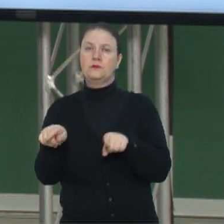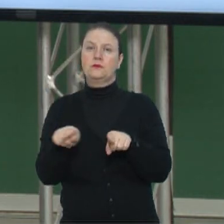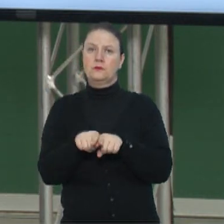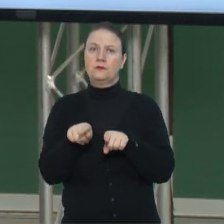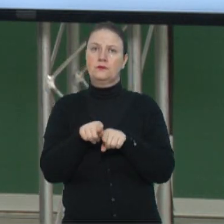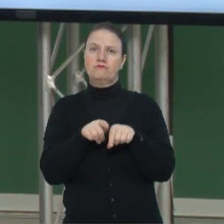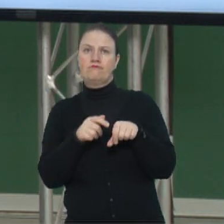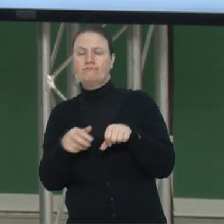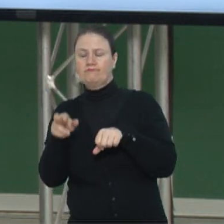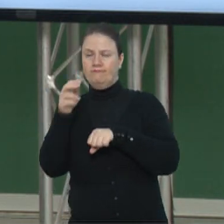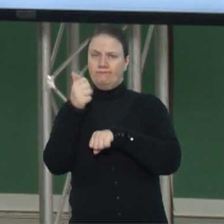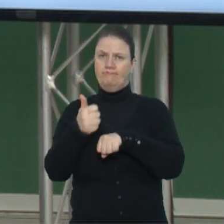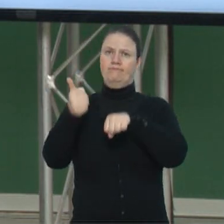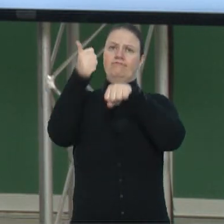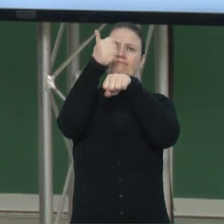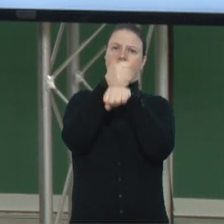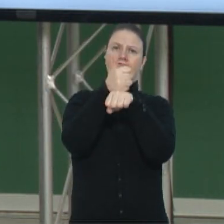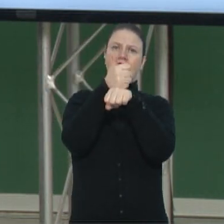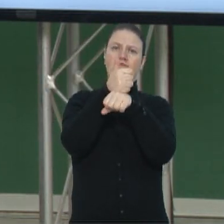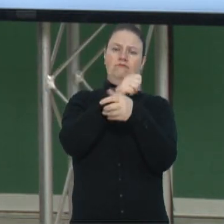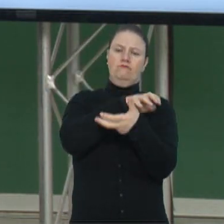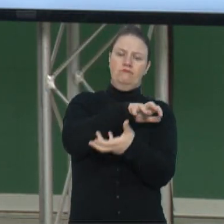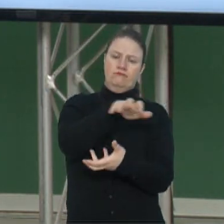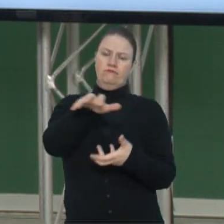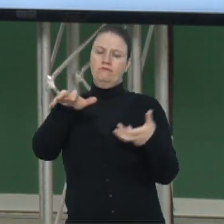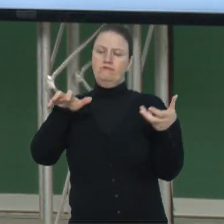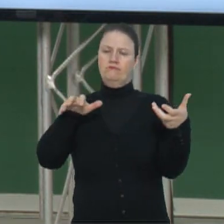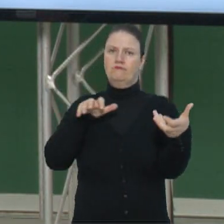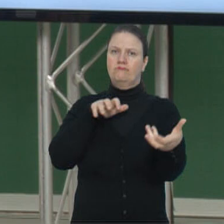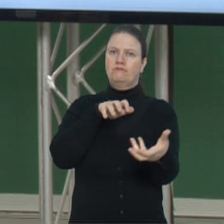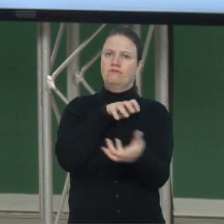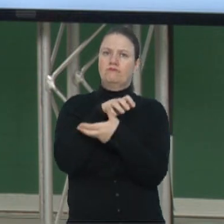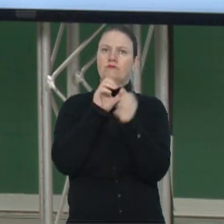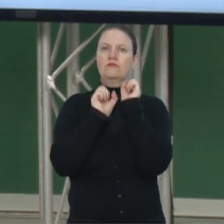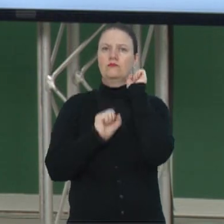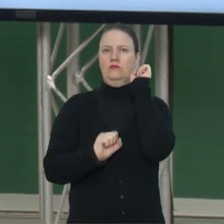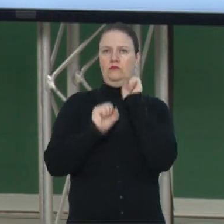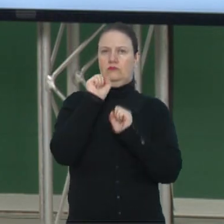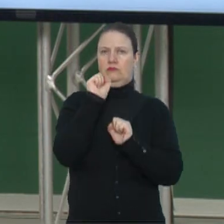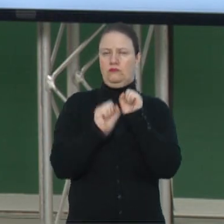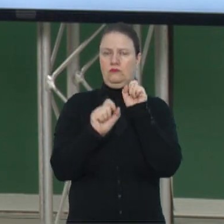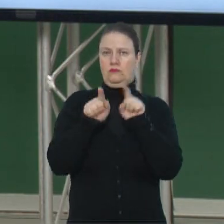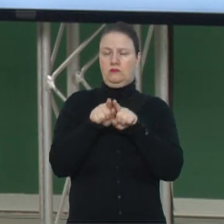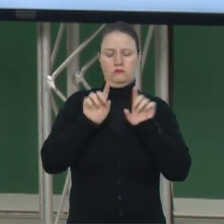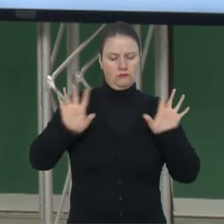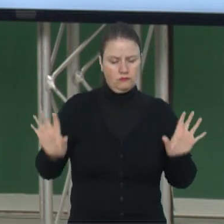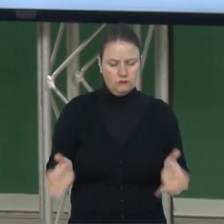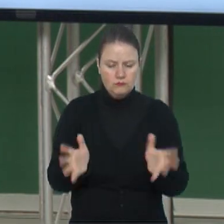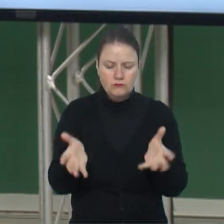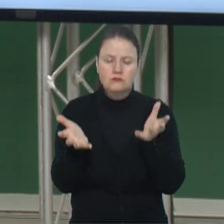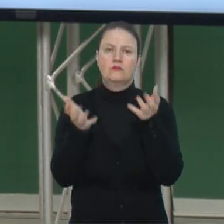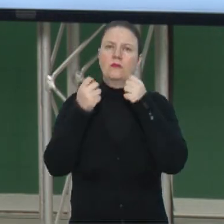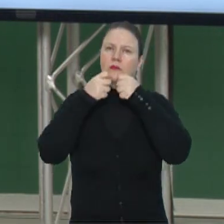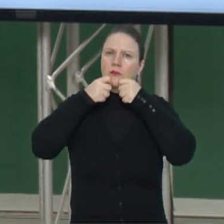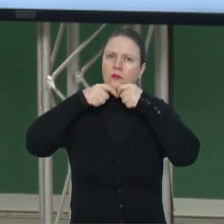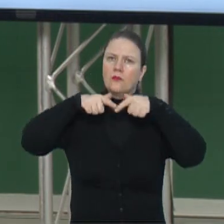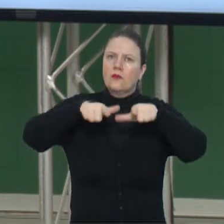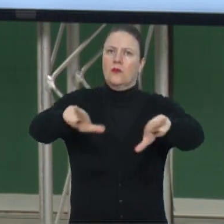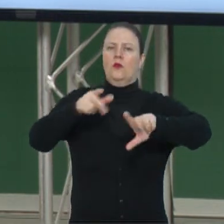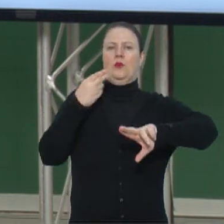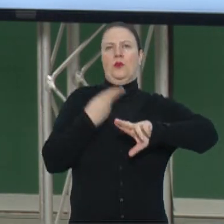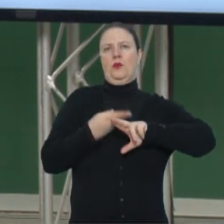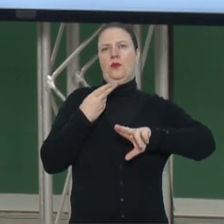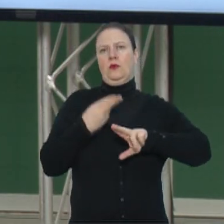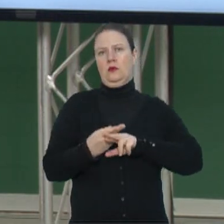também, lideravam essa Revolução Industrial. Então, isso ajudou com que a língua também se espalhasse. Já que eles